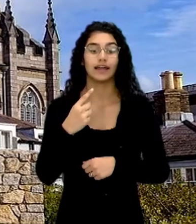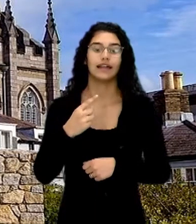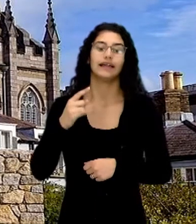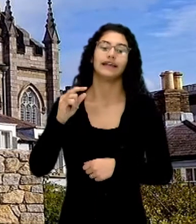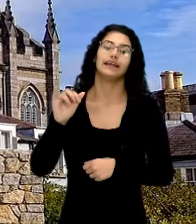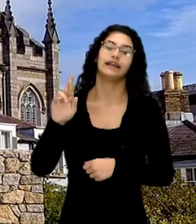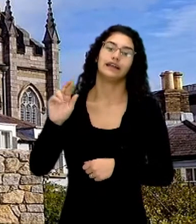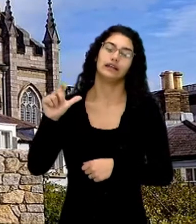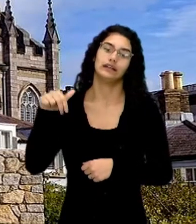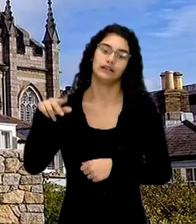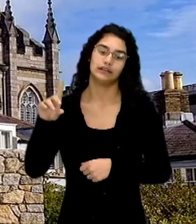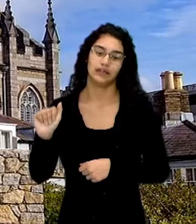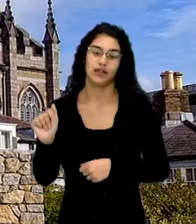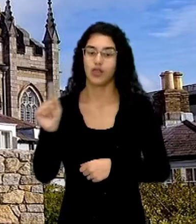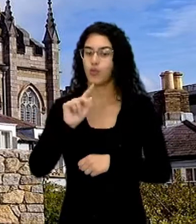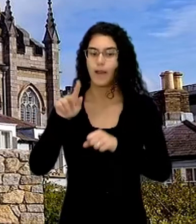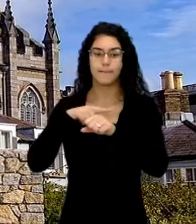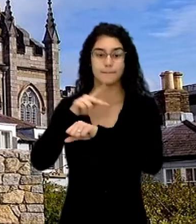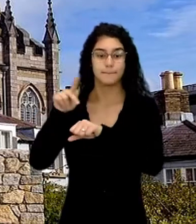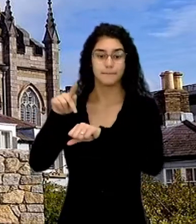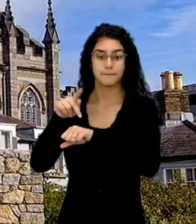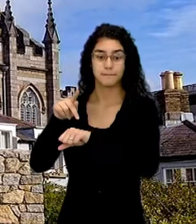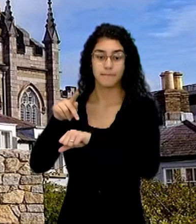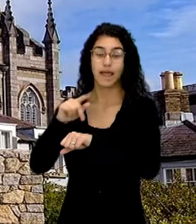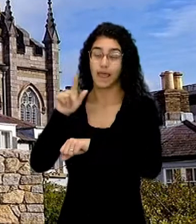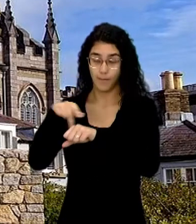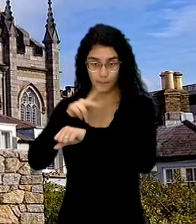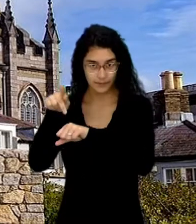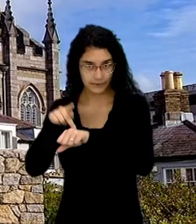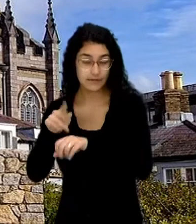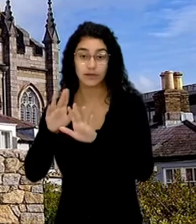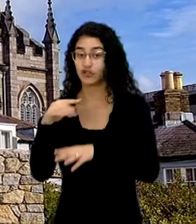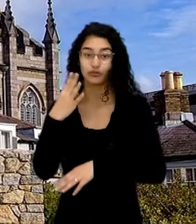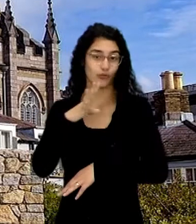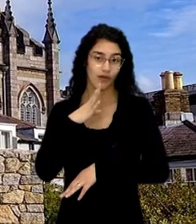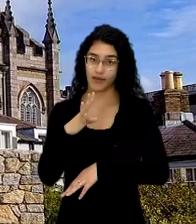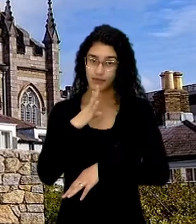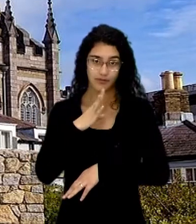Irlanda não é um país em que nós temos um grande conhecimento.